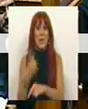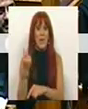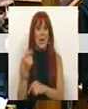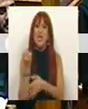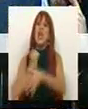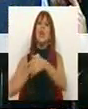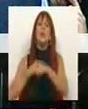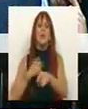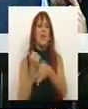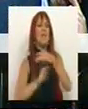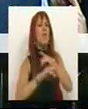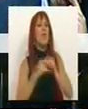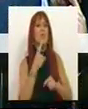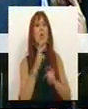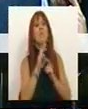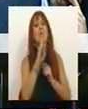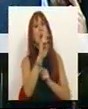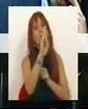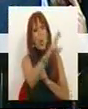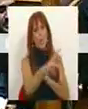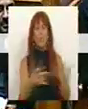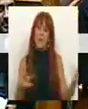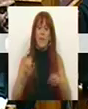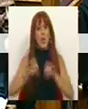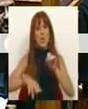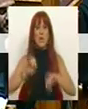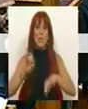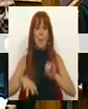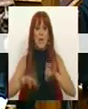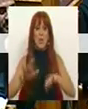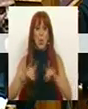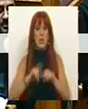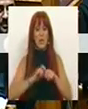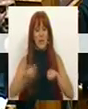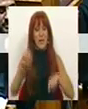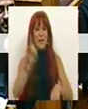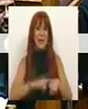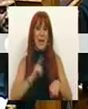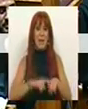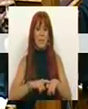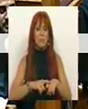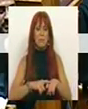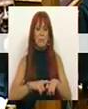ser devolvido com juros. Foi o que aconteceu durante o período de...